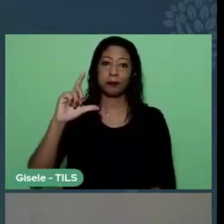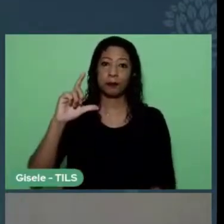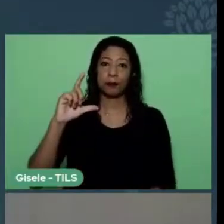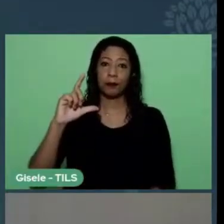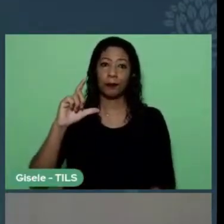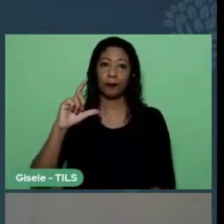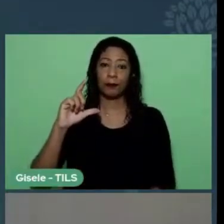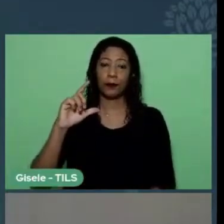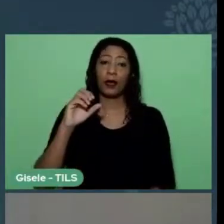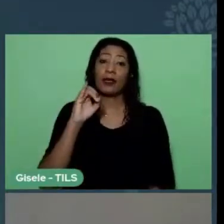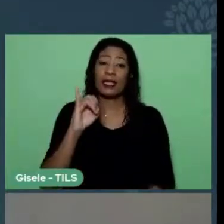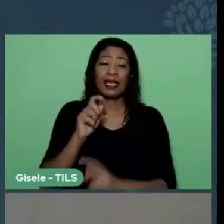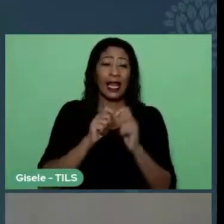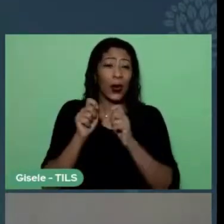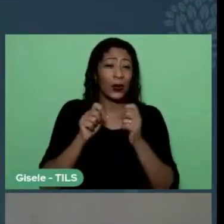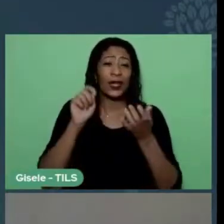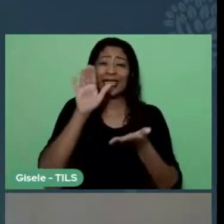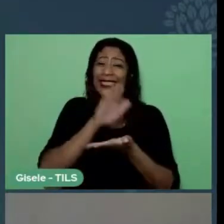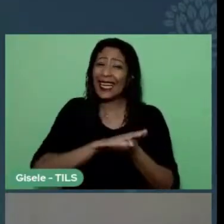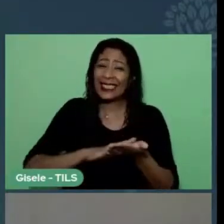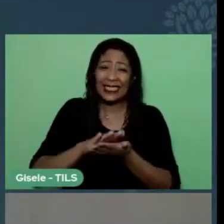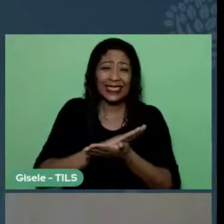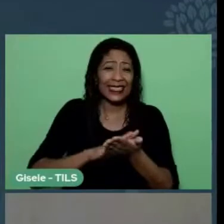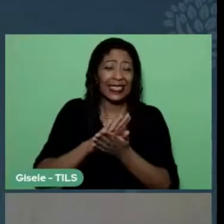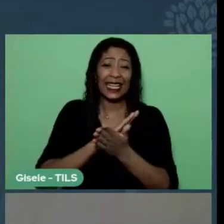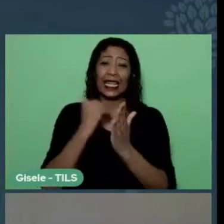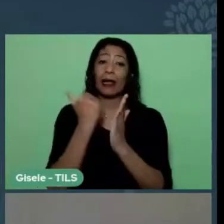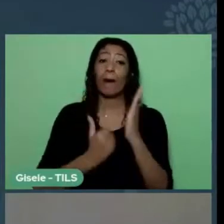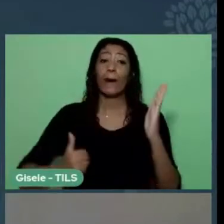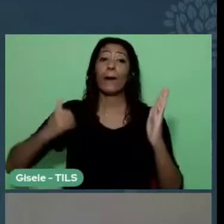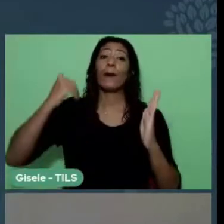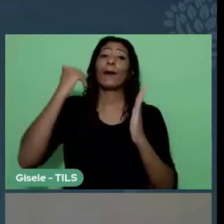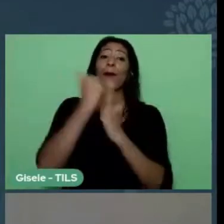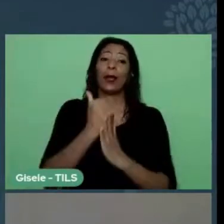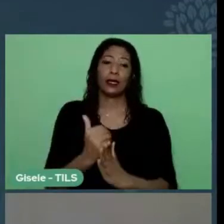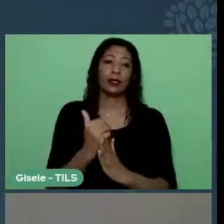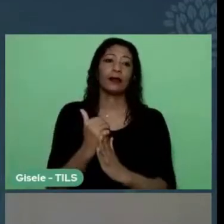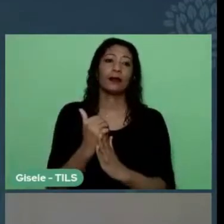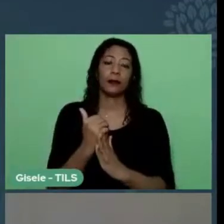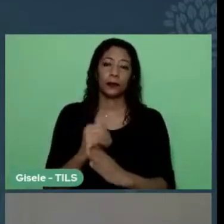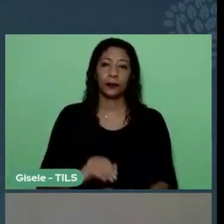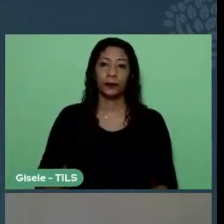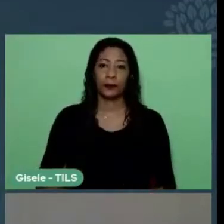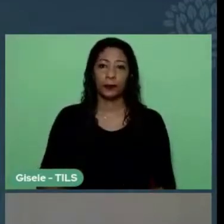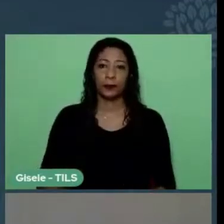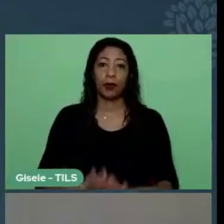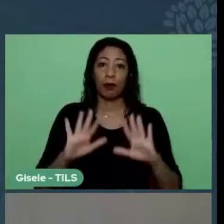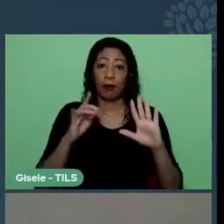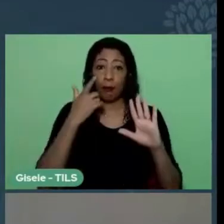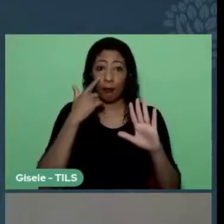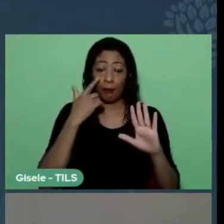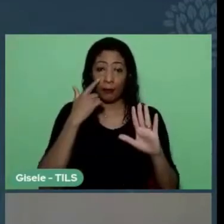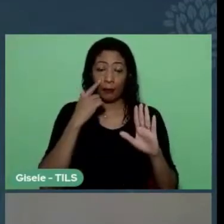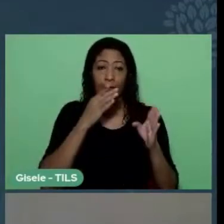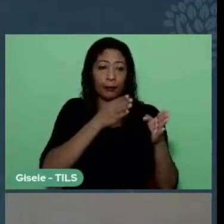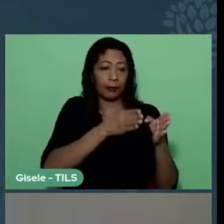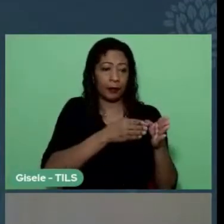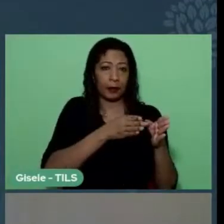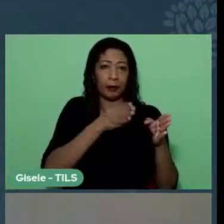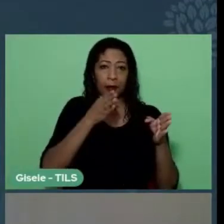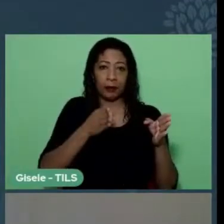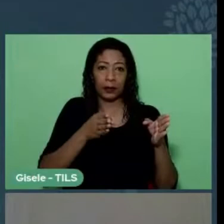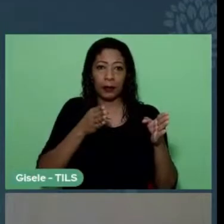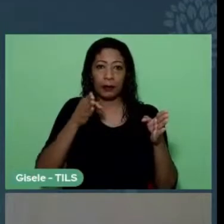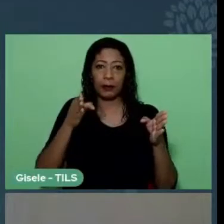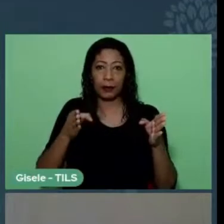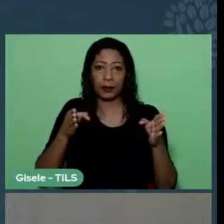não controlado, eu aumento ainda mais a dose do meu corticoide para uma alta dose. Então, veja, grande parte da